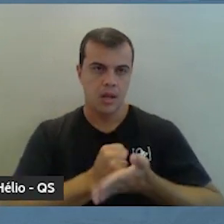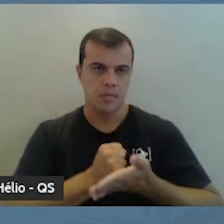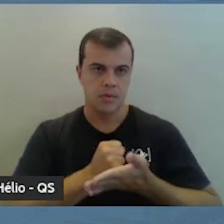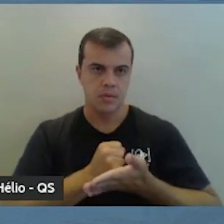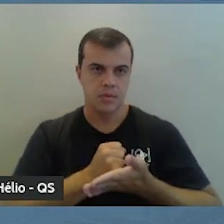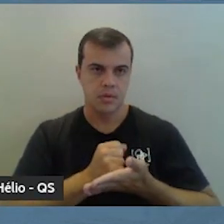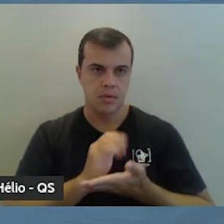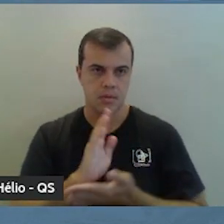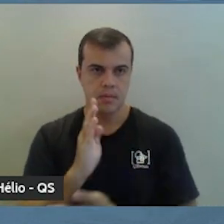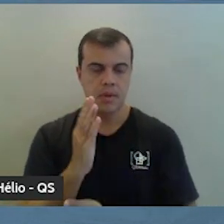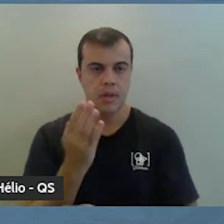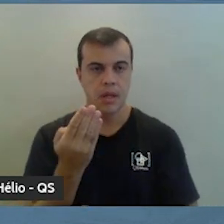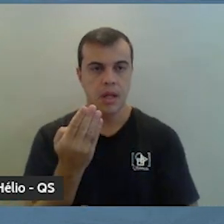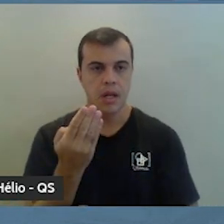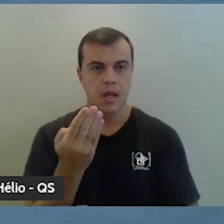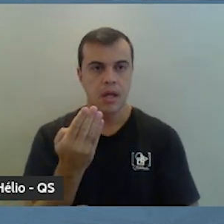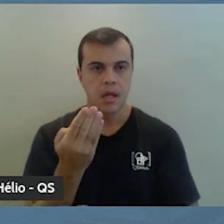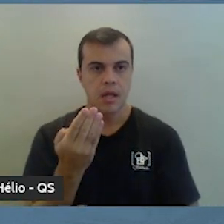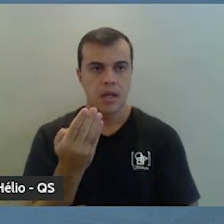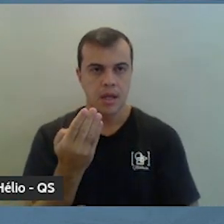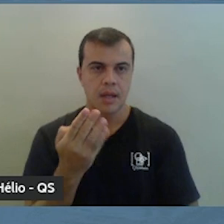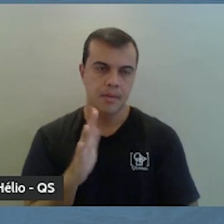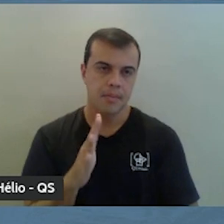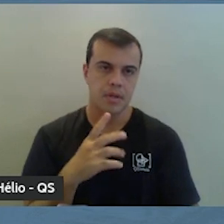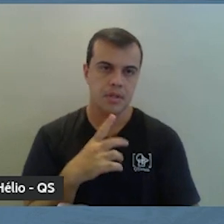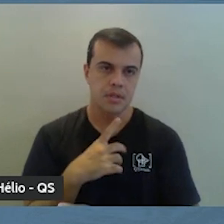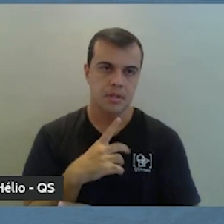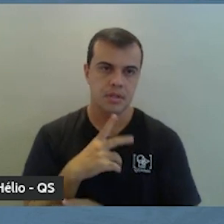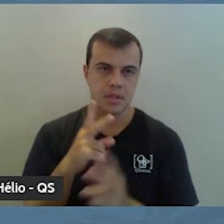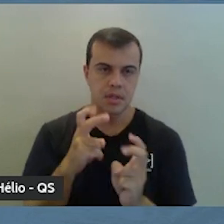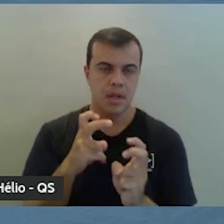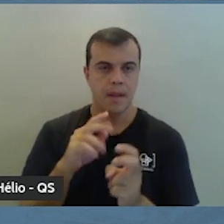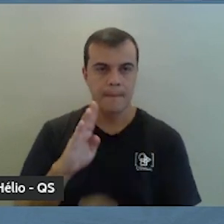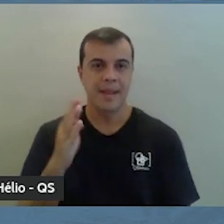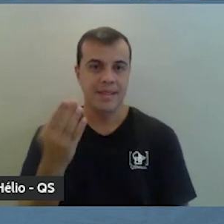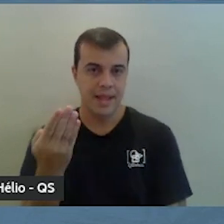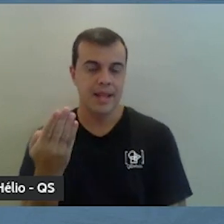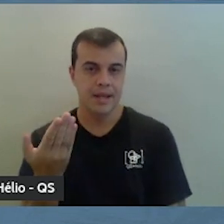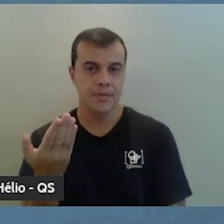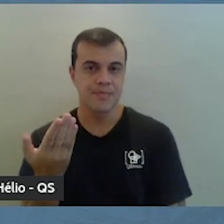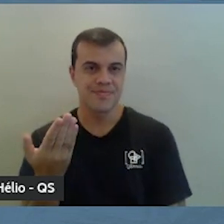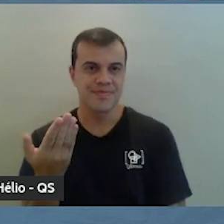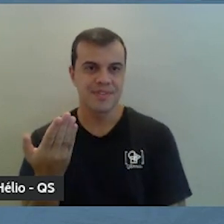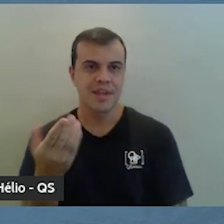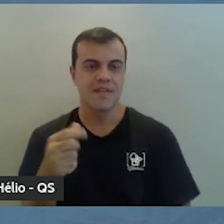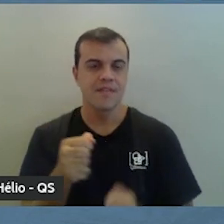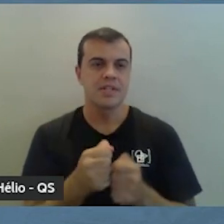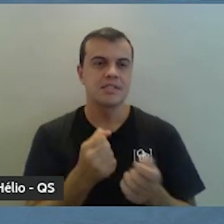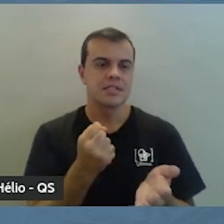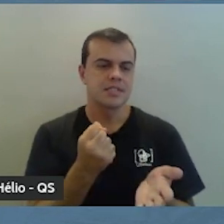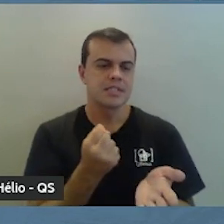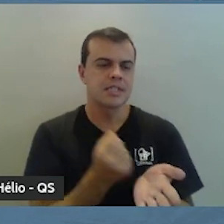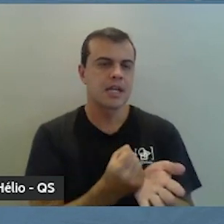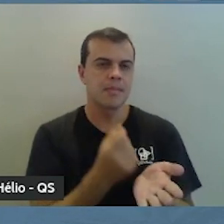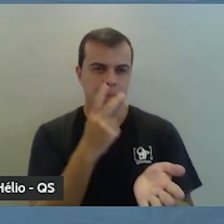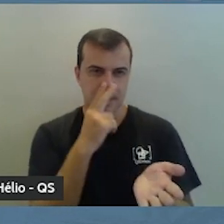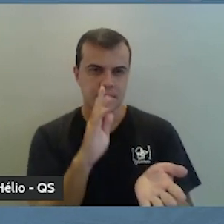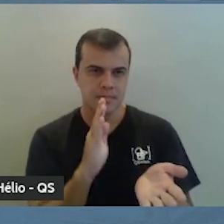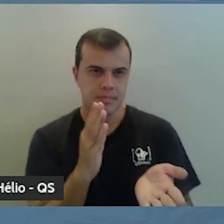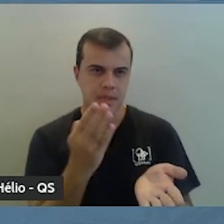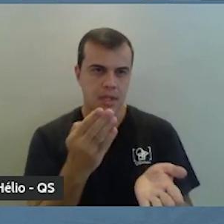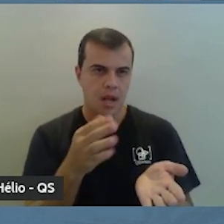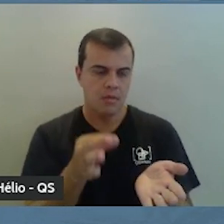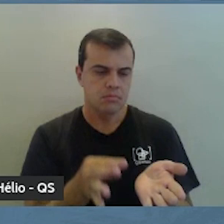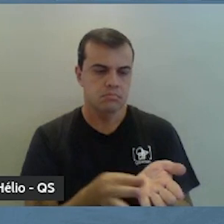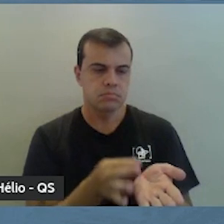de madeira. Eu estou falando xilo aqui, mas xilo em grego é madeira, né? Você faz um carimbo com uma placa de madeira,